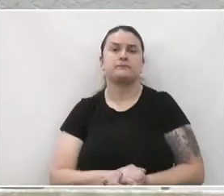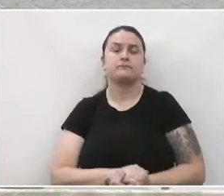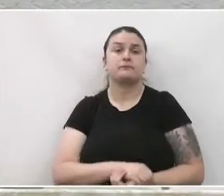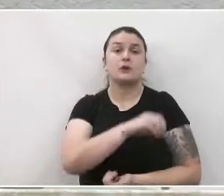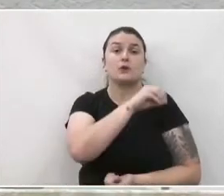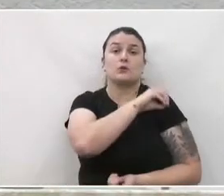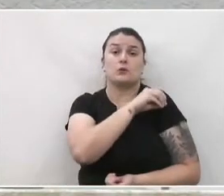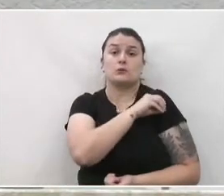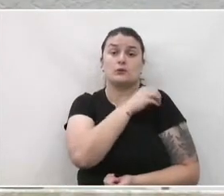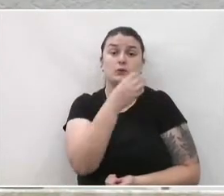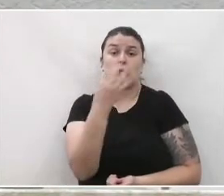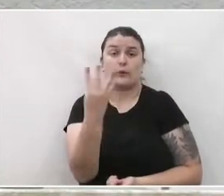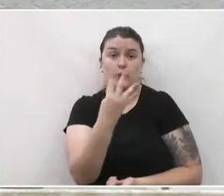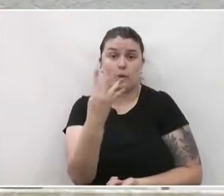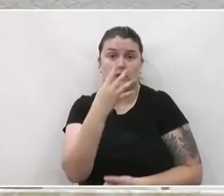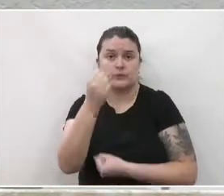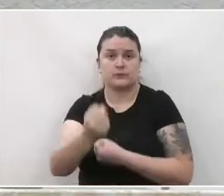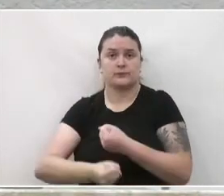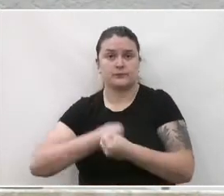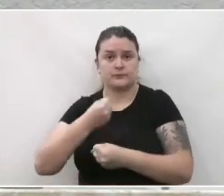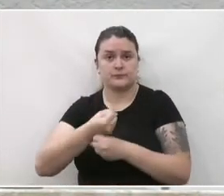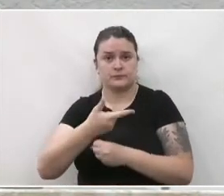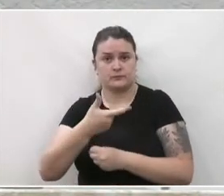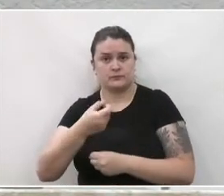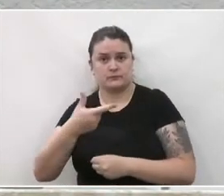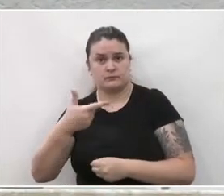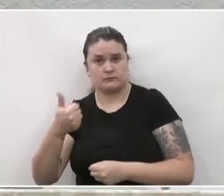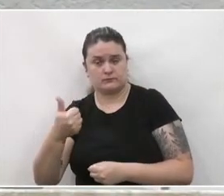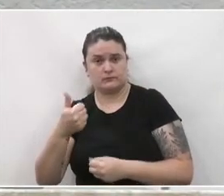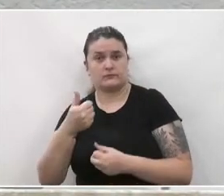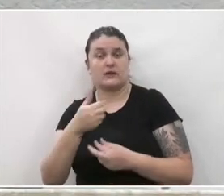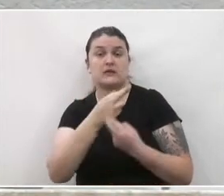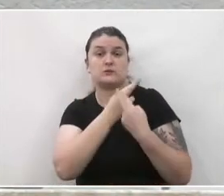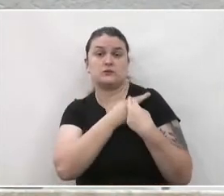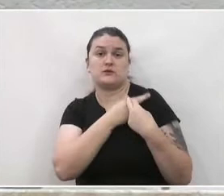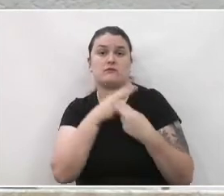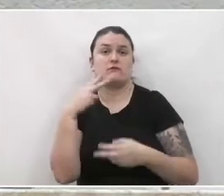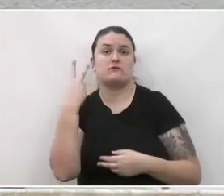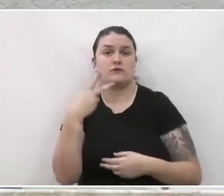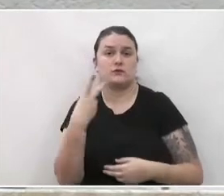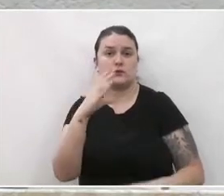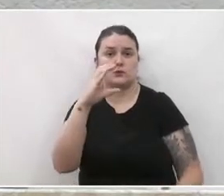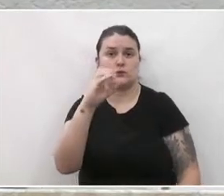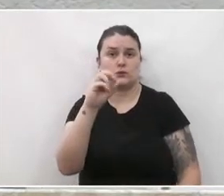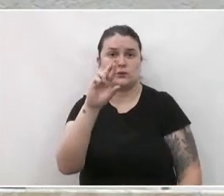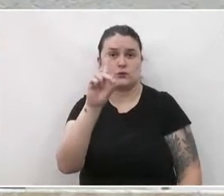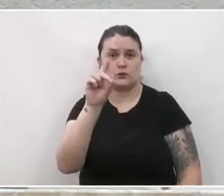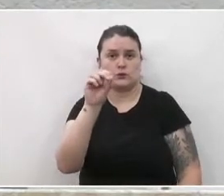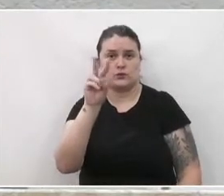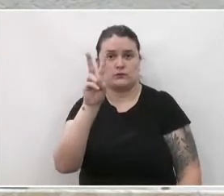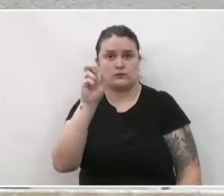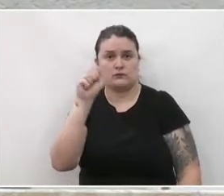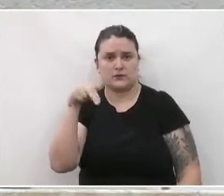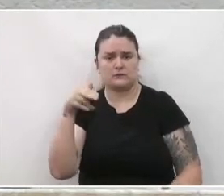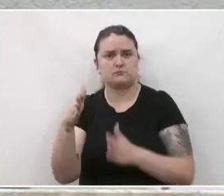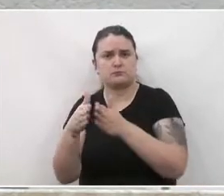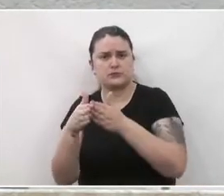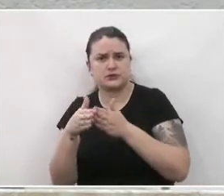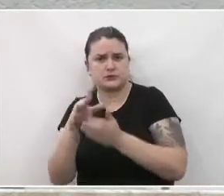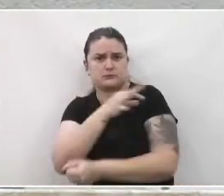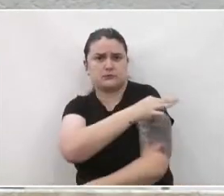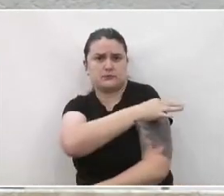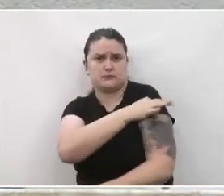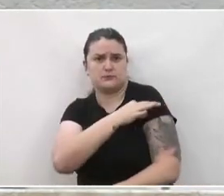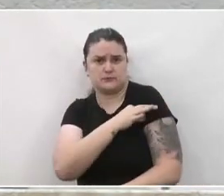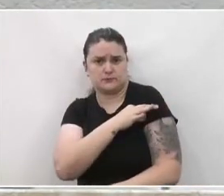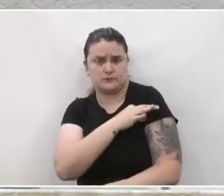Número 44 de 2021, do vereador Cordovan Frederico de Mello Neto, ao senhor prefeito municipal para